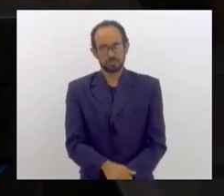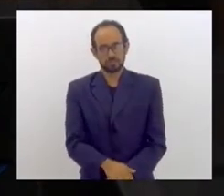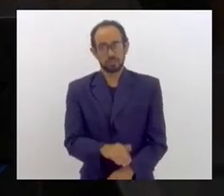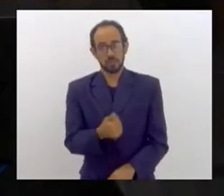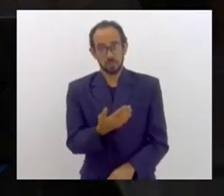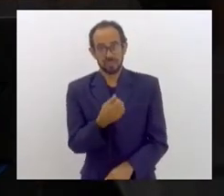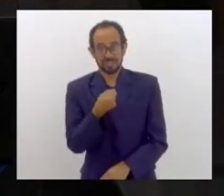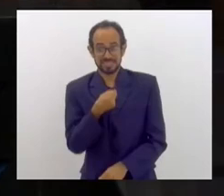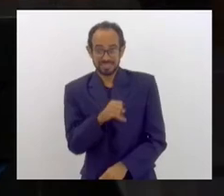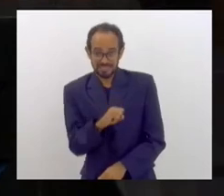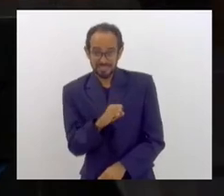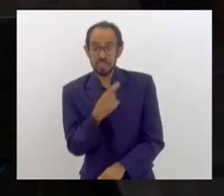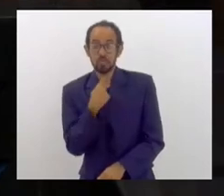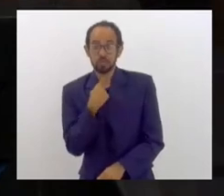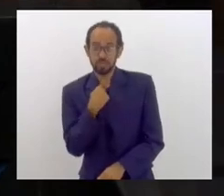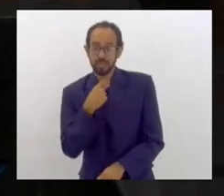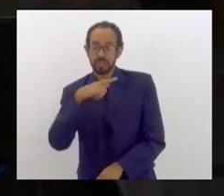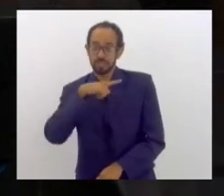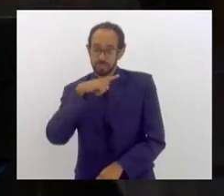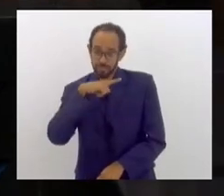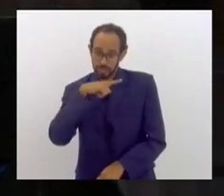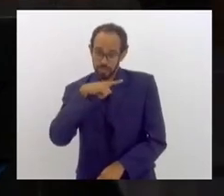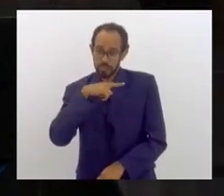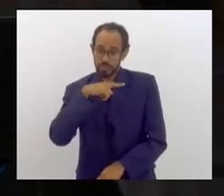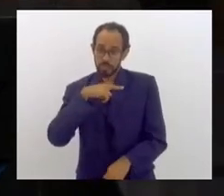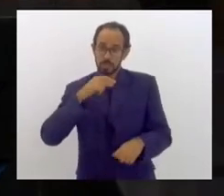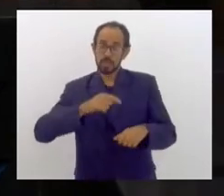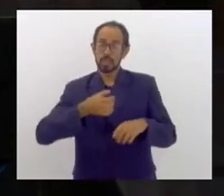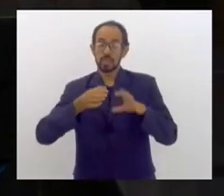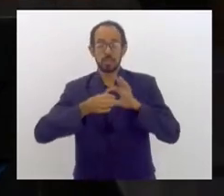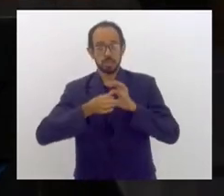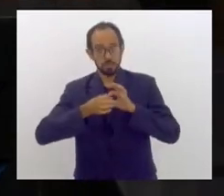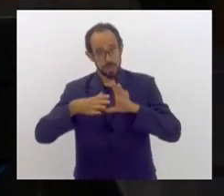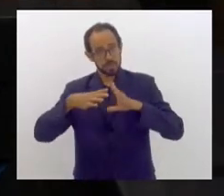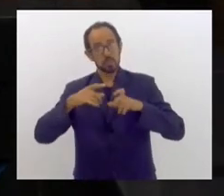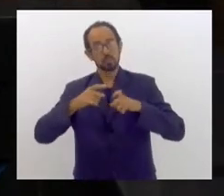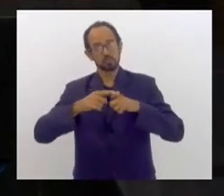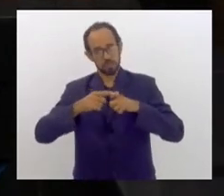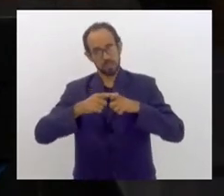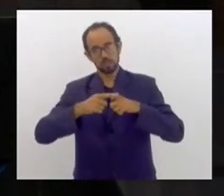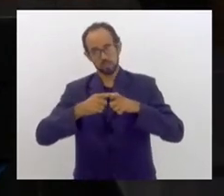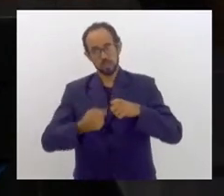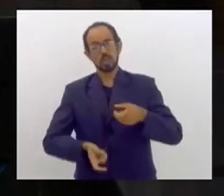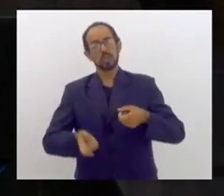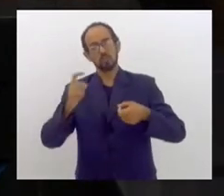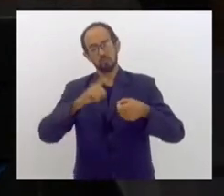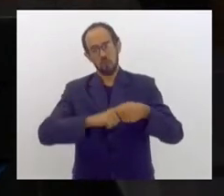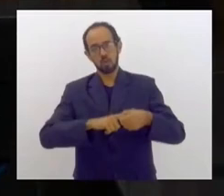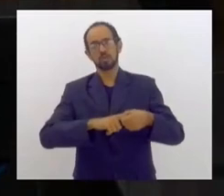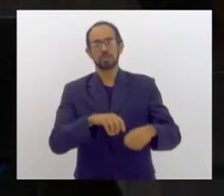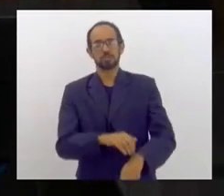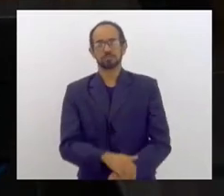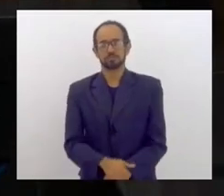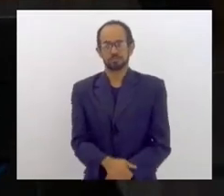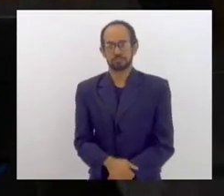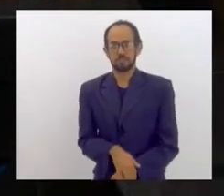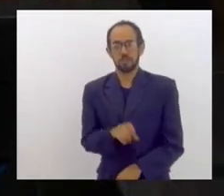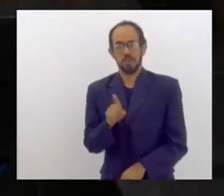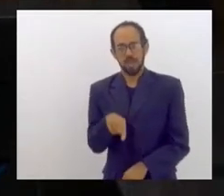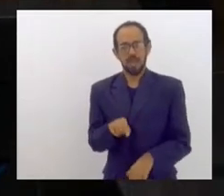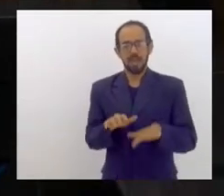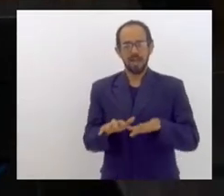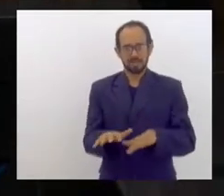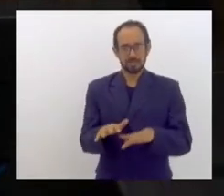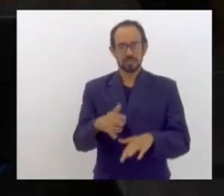manifestou a vontade, tem a prescrição médica para tal, ele retorna à origem. Então, era essa a ressalva.